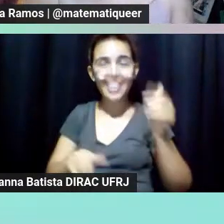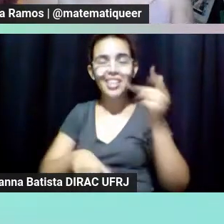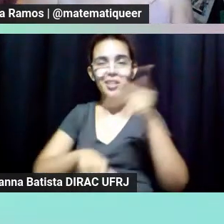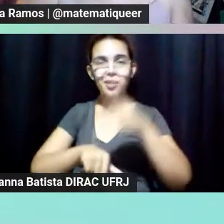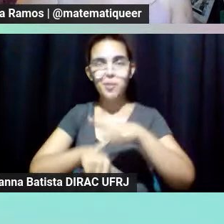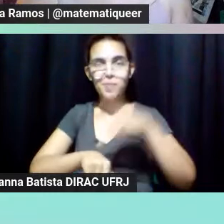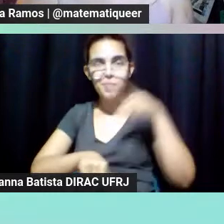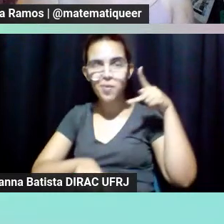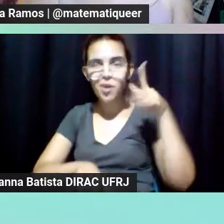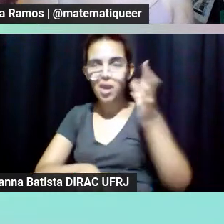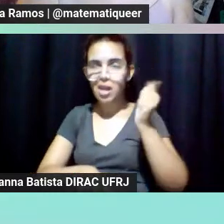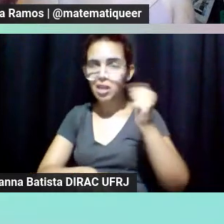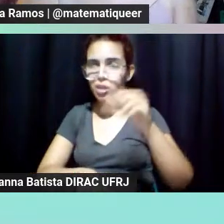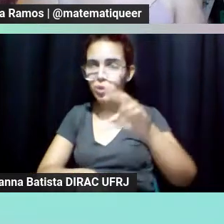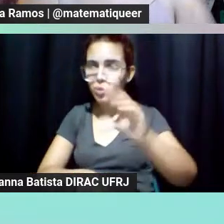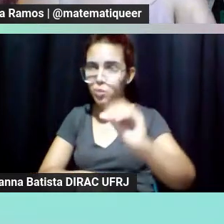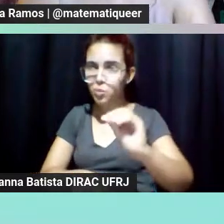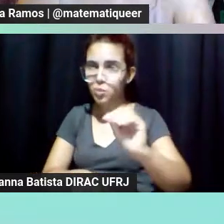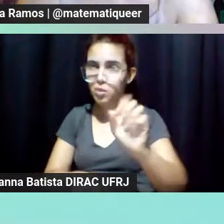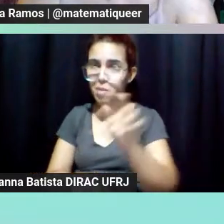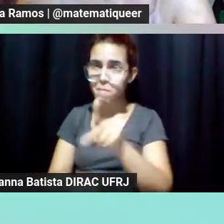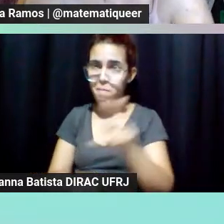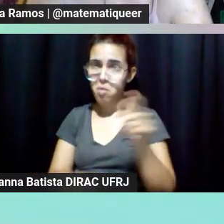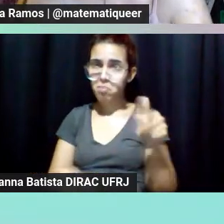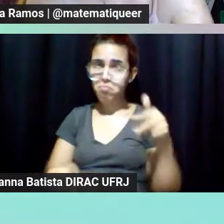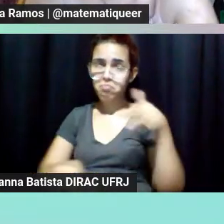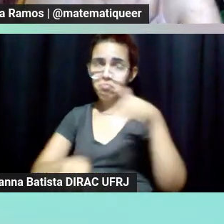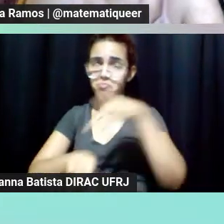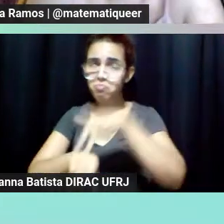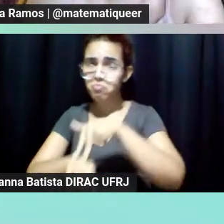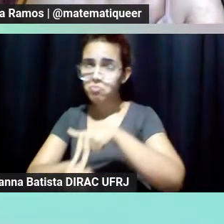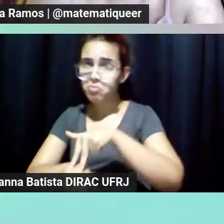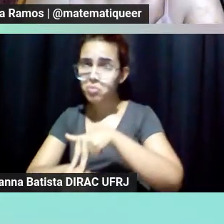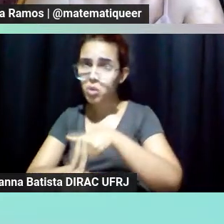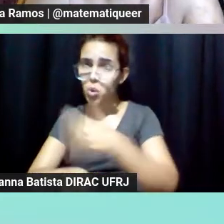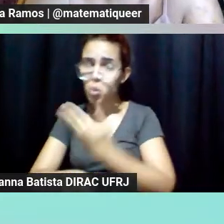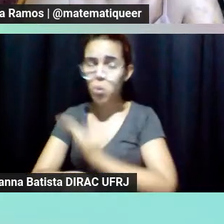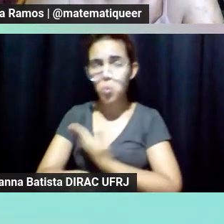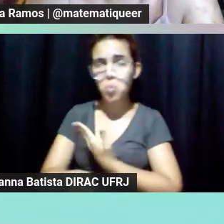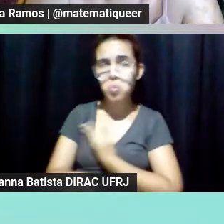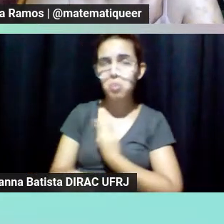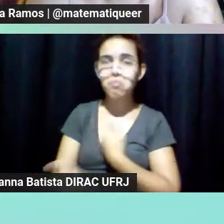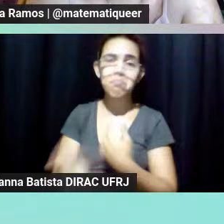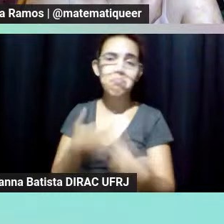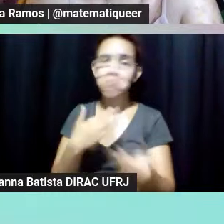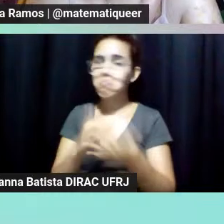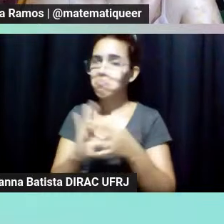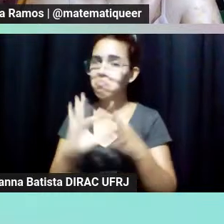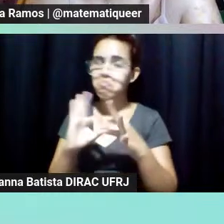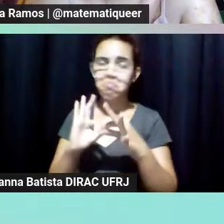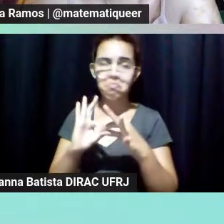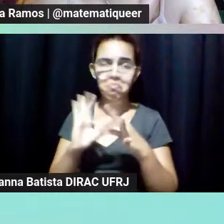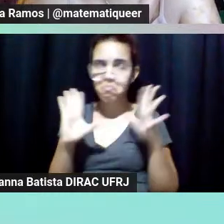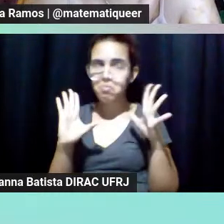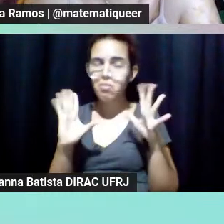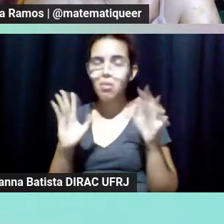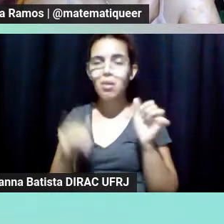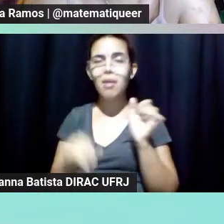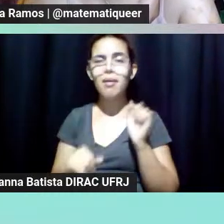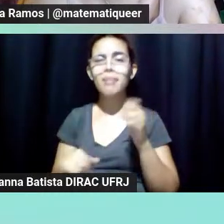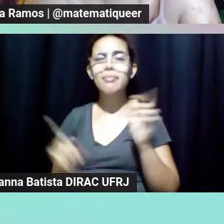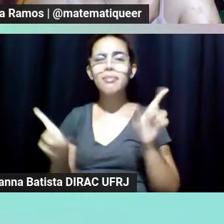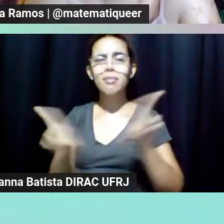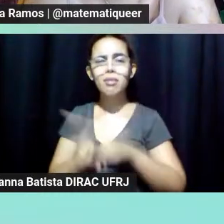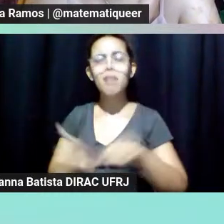como professoras, ou como colegas, ex-colegas, sei lá. Mas essa palavra de alento, de vamos em frente, vai dar